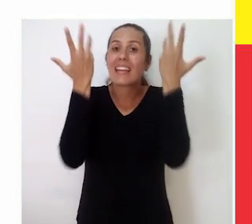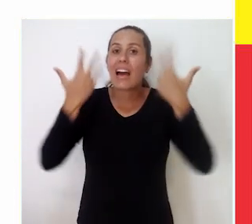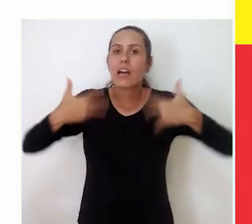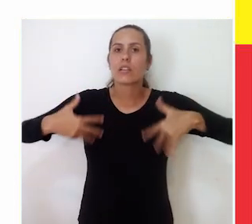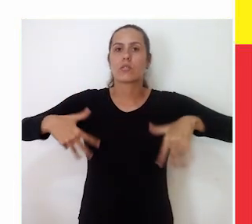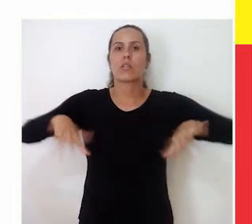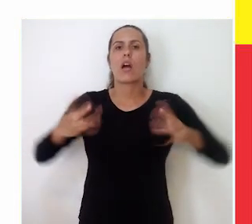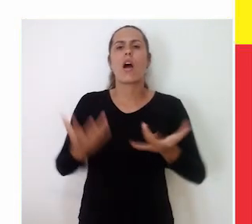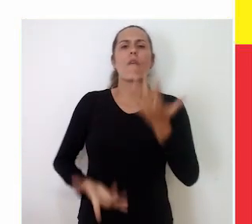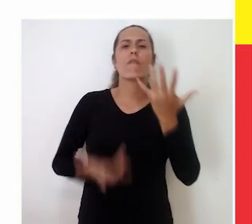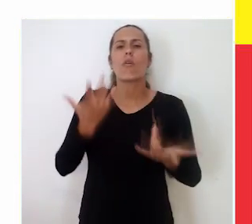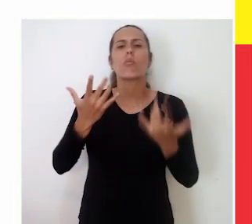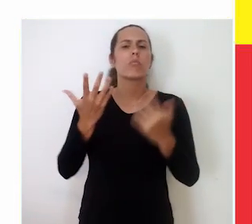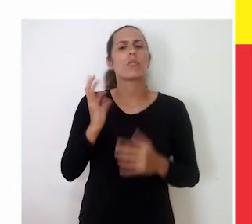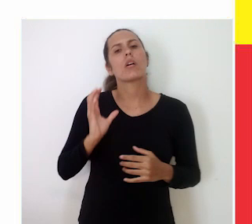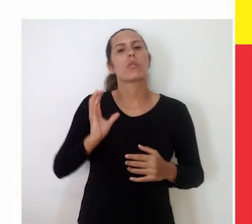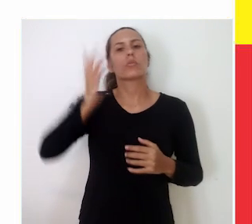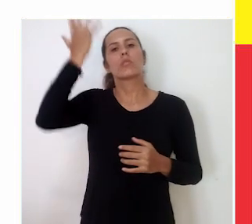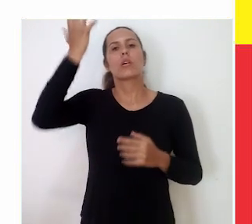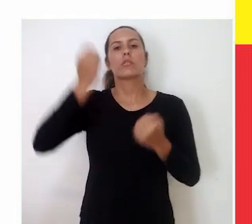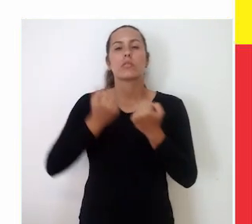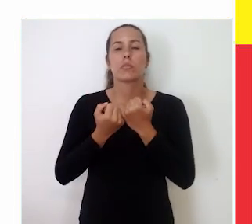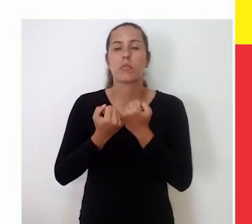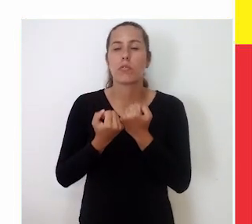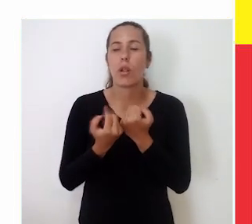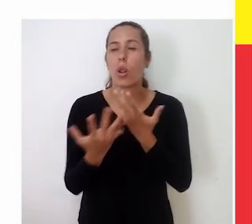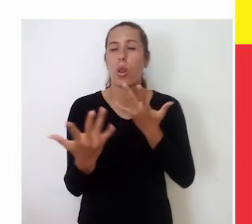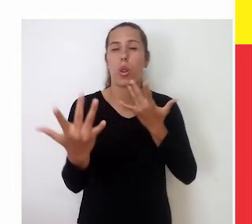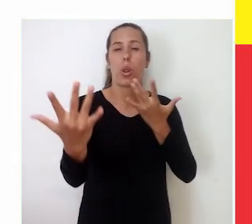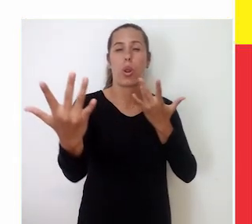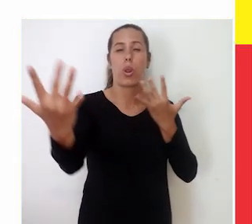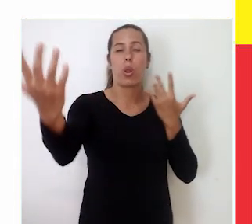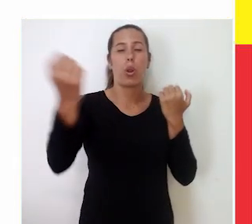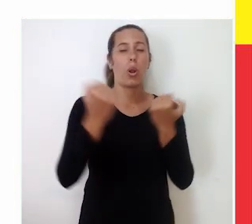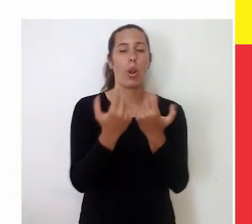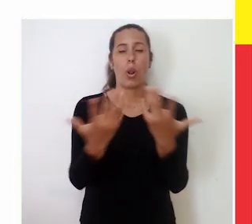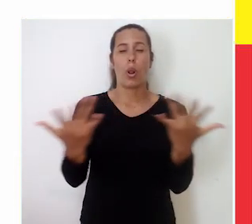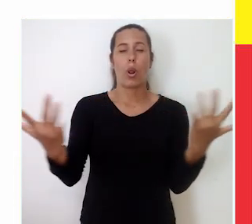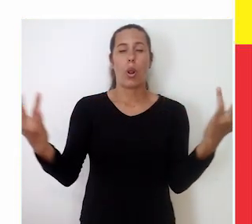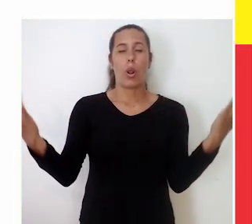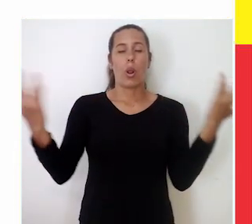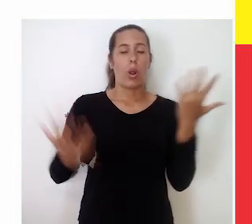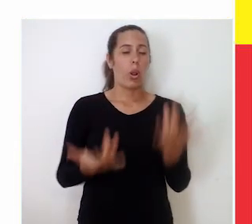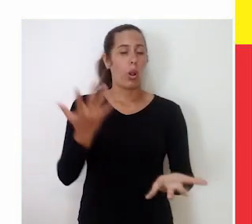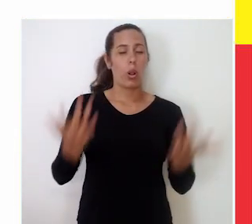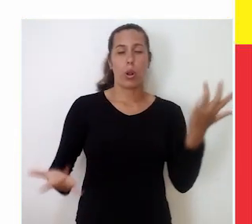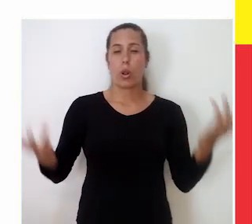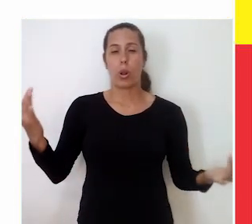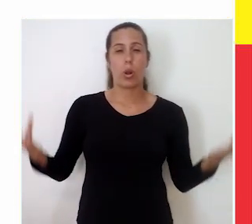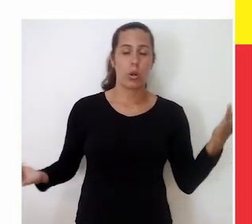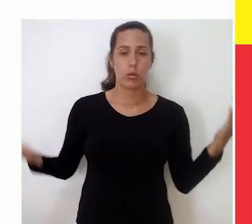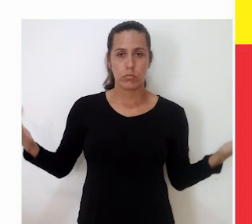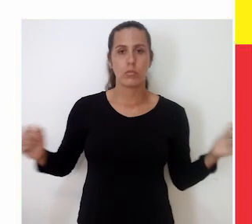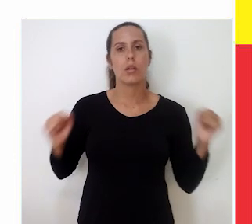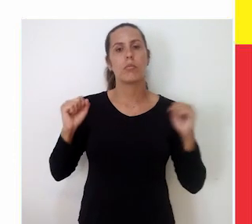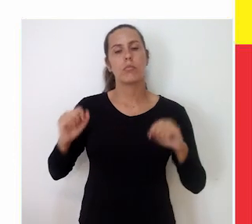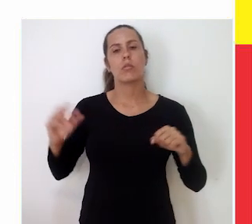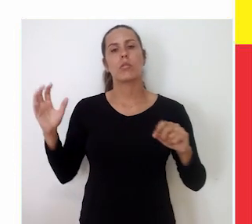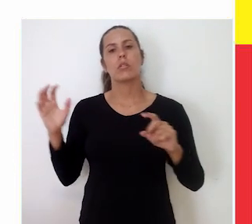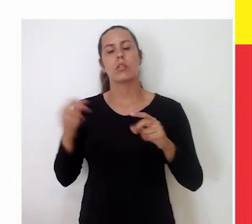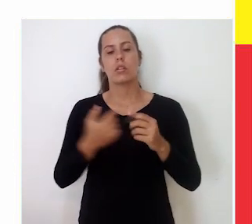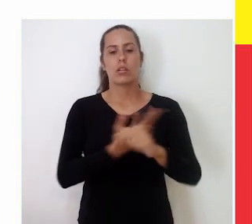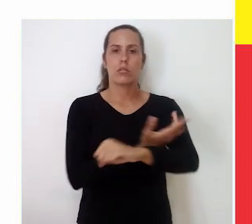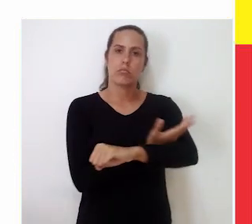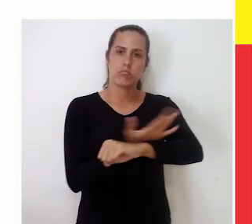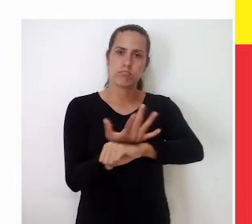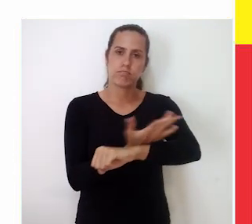propaga sem controle numa área florestal, afetando os combustíveis